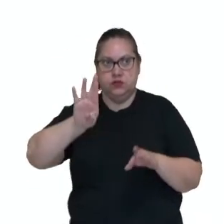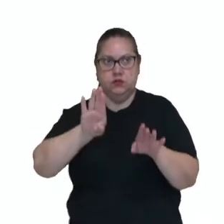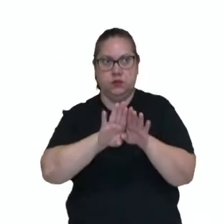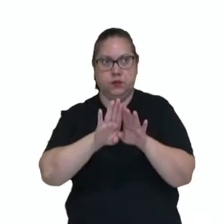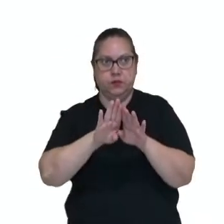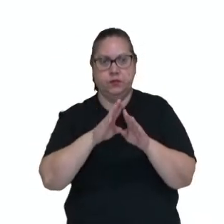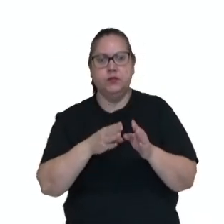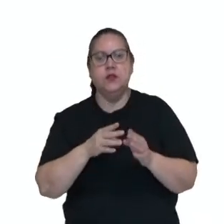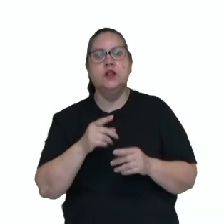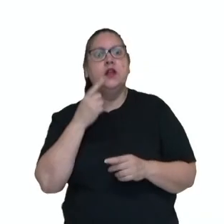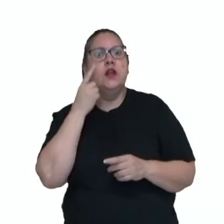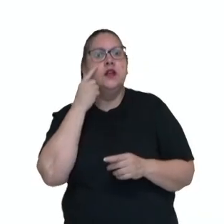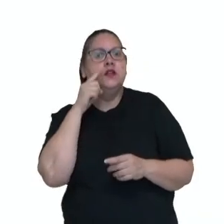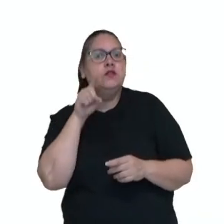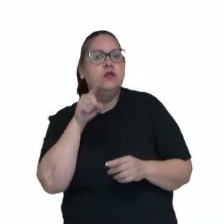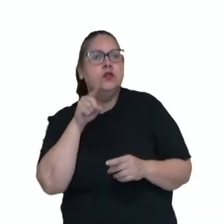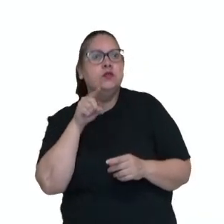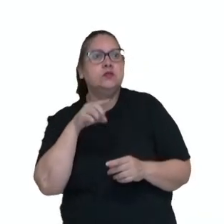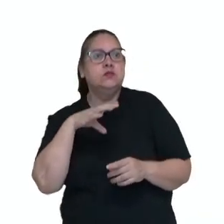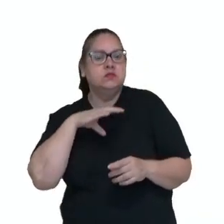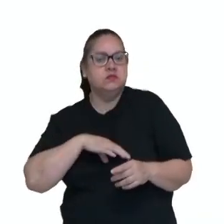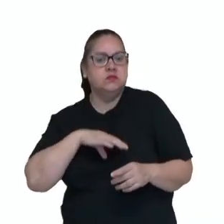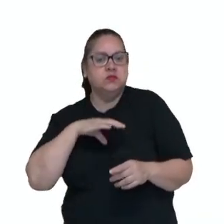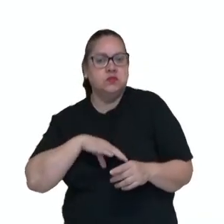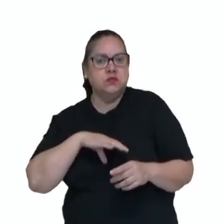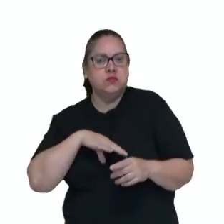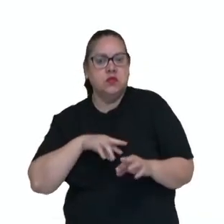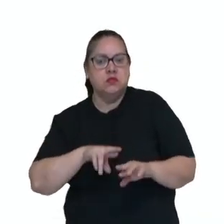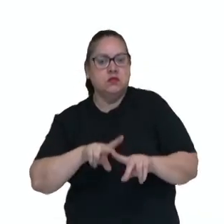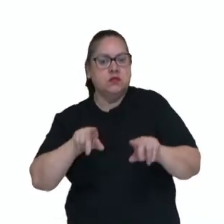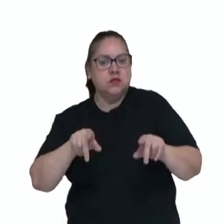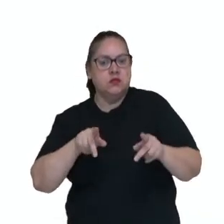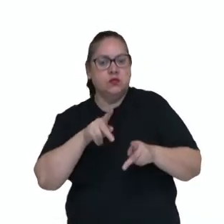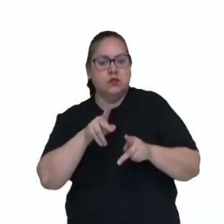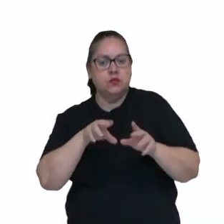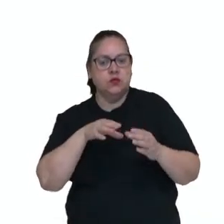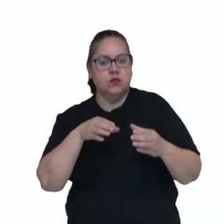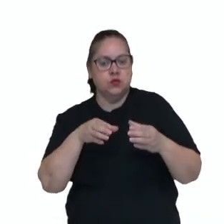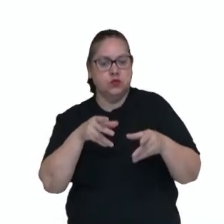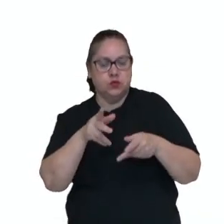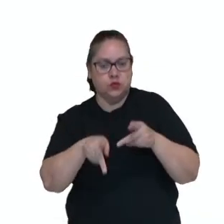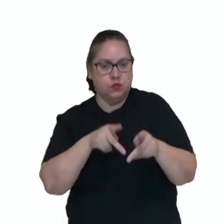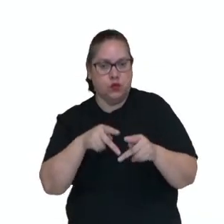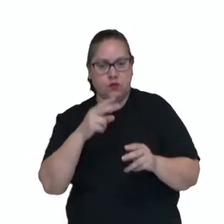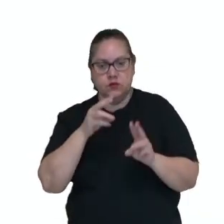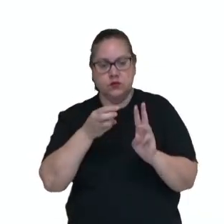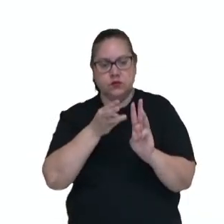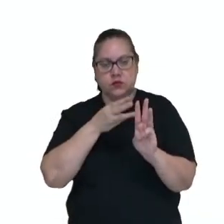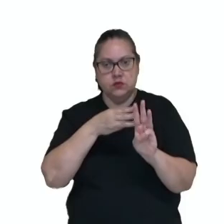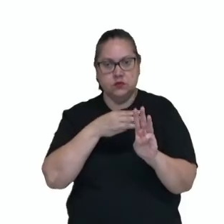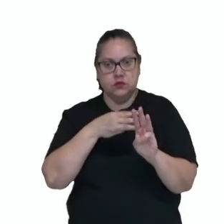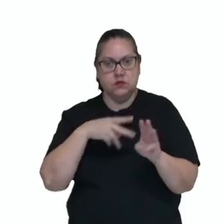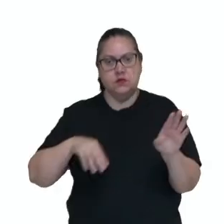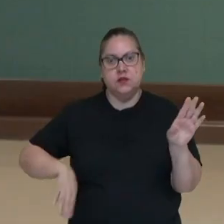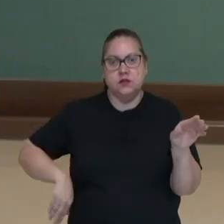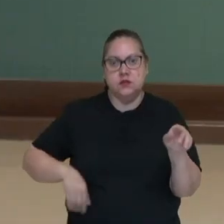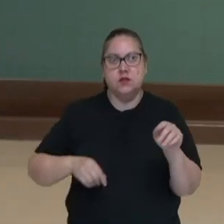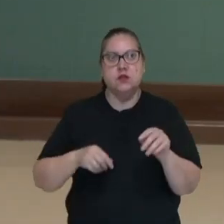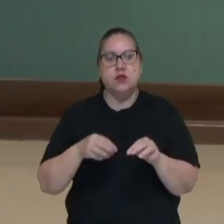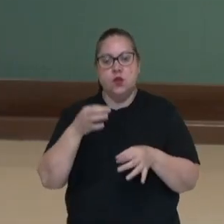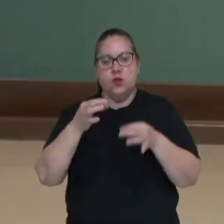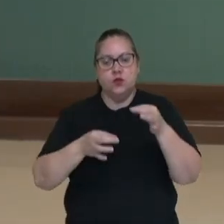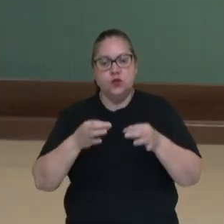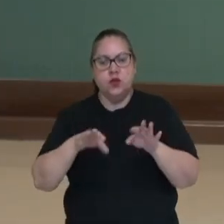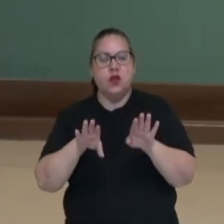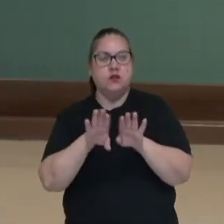Retomada. Vimos que os hábitos e costumes dos portugueses eram muito diferentes dos povos indígenas que habitavam o litoral brasileiro. Vimos também que os portugueses